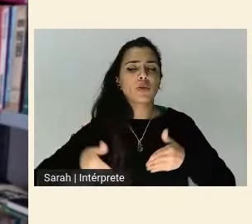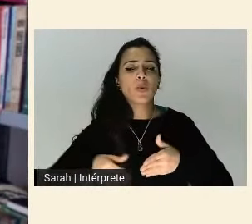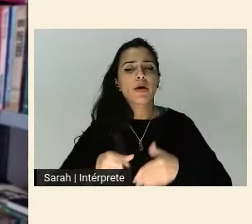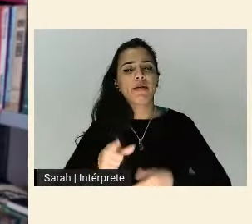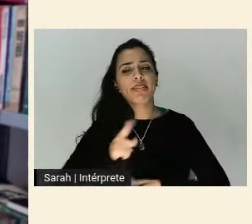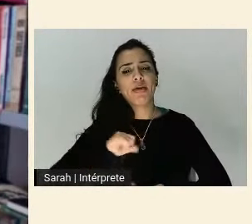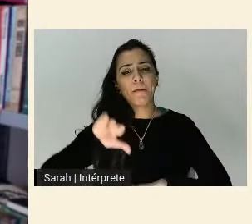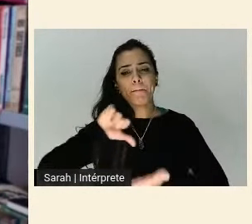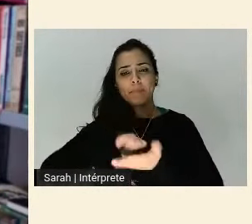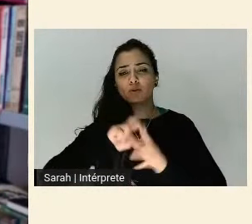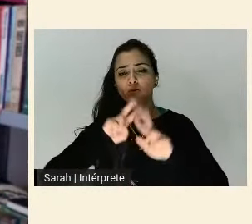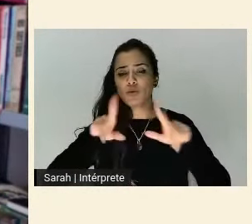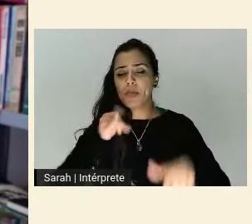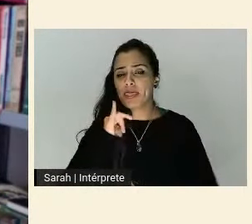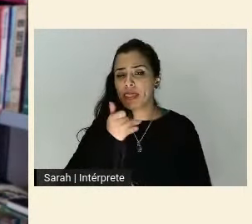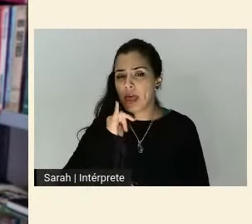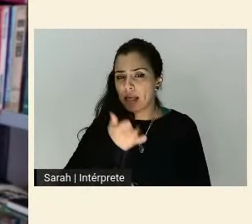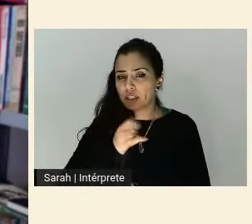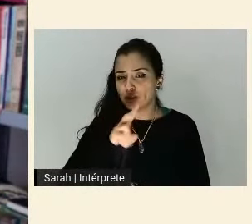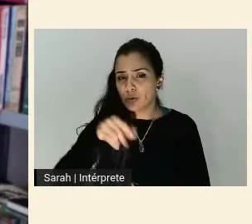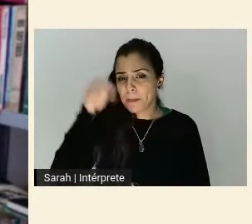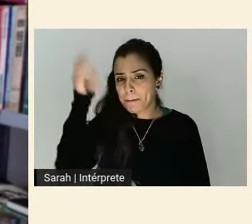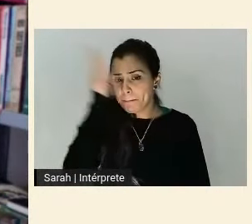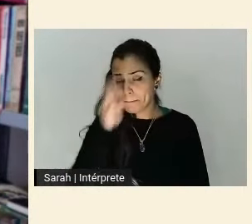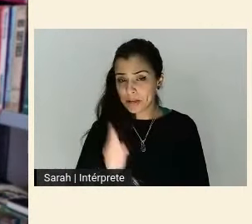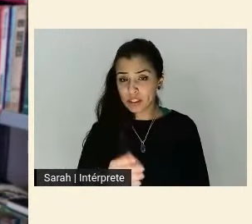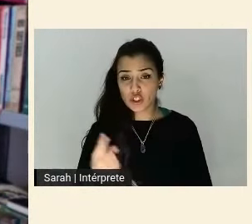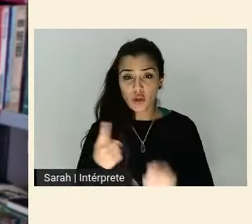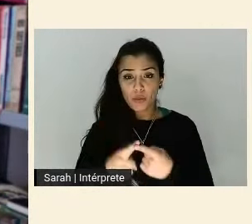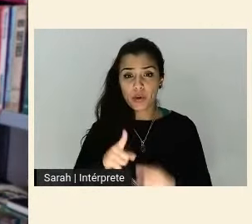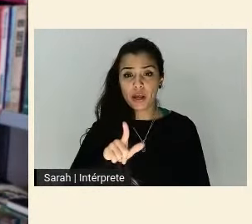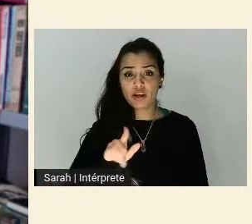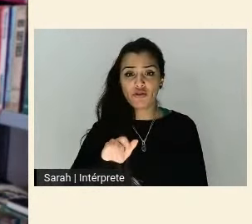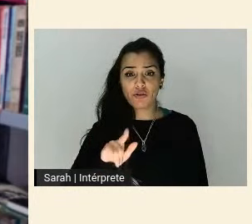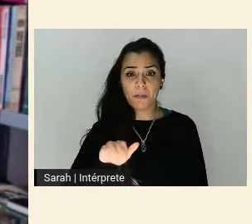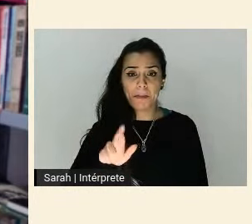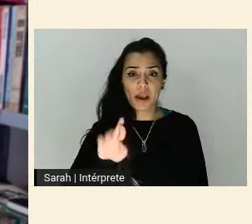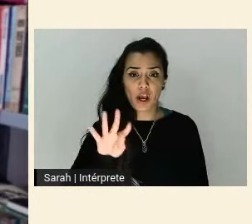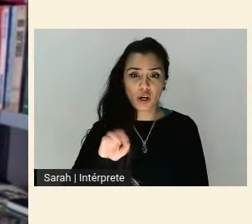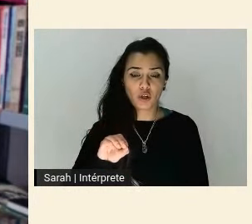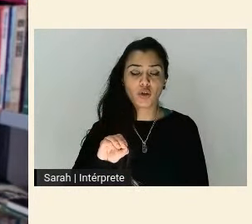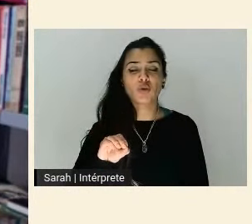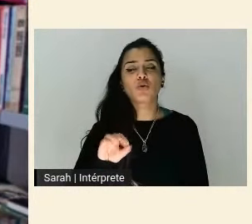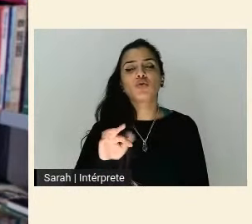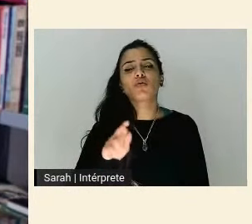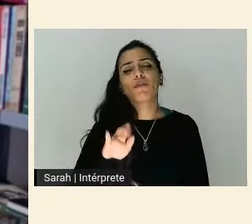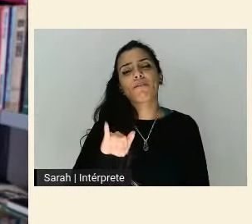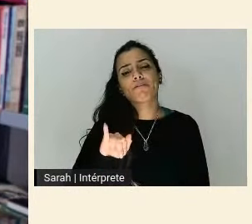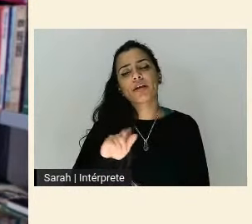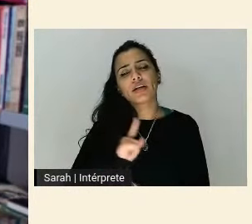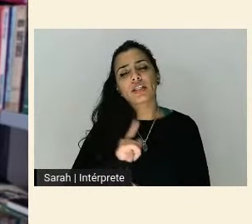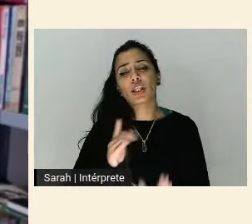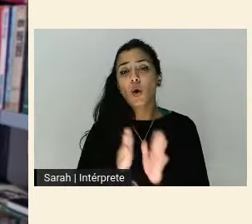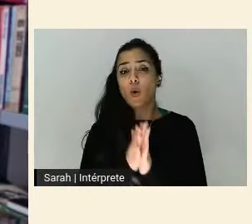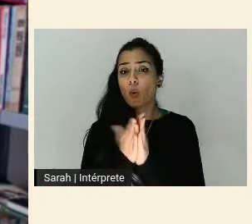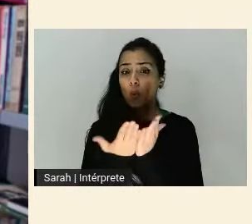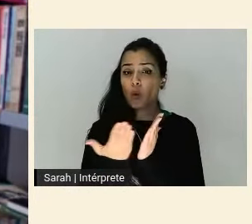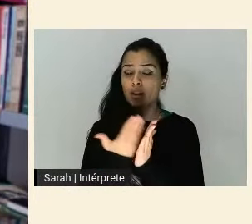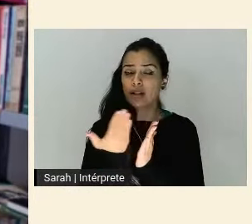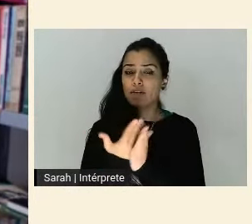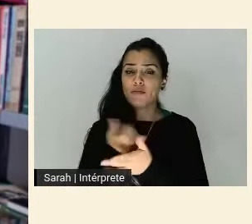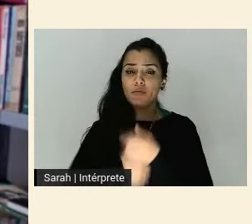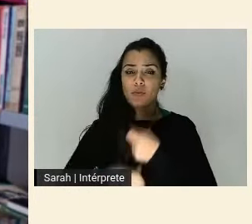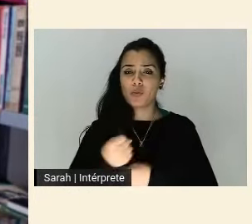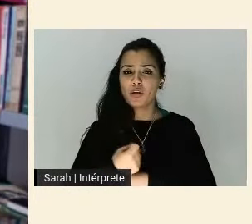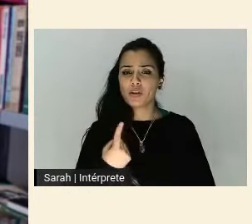centralidade na narrativa, inclusive, do Brasil, porque Gilberto Freire tem um livro monumental de 1933,